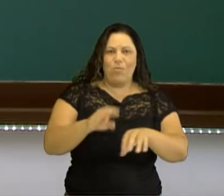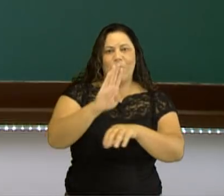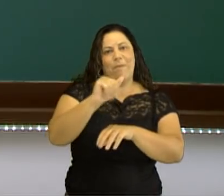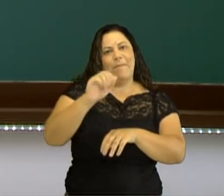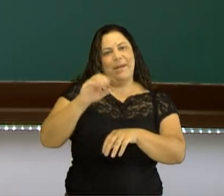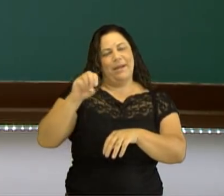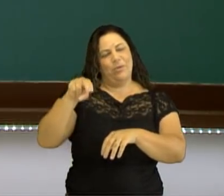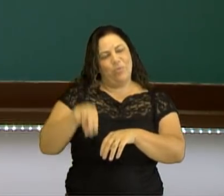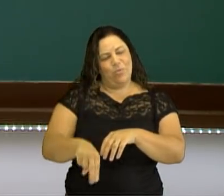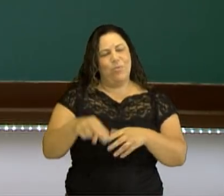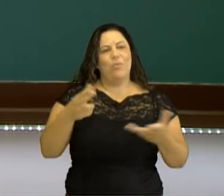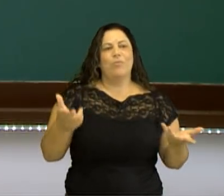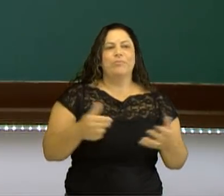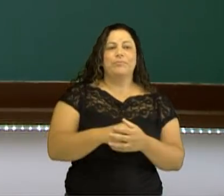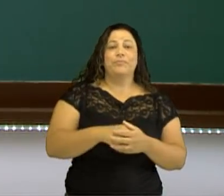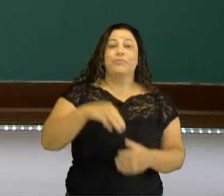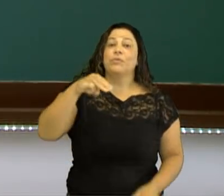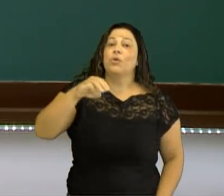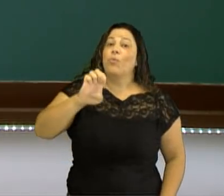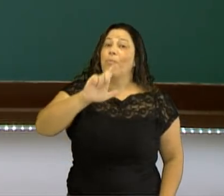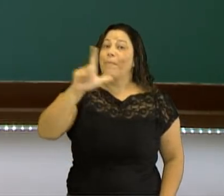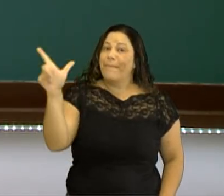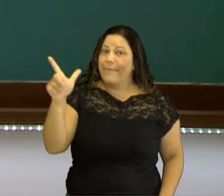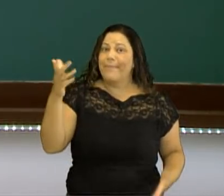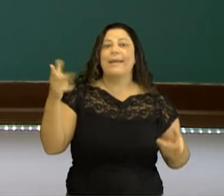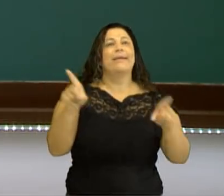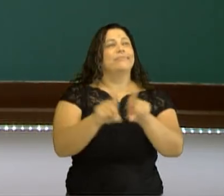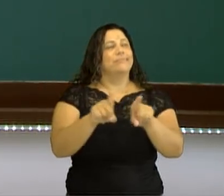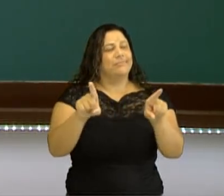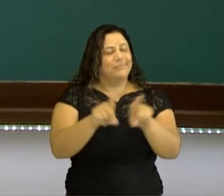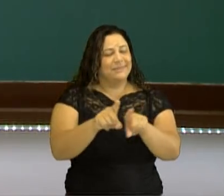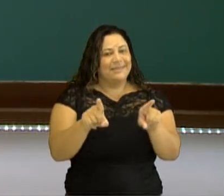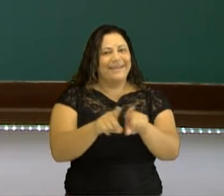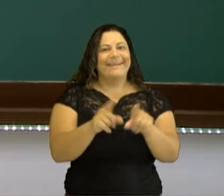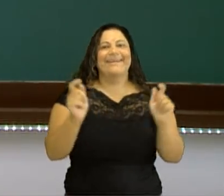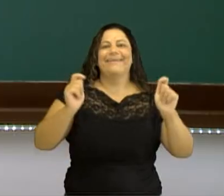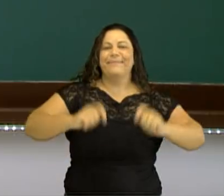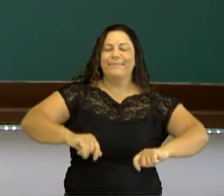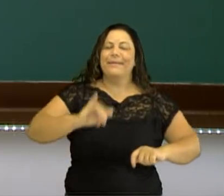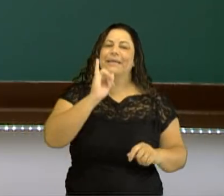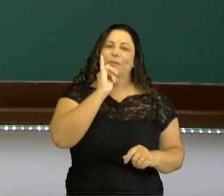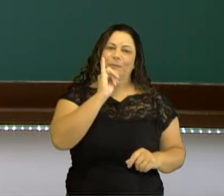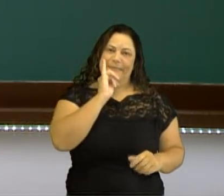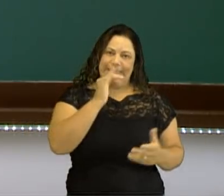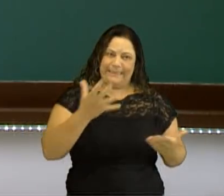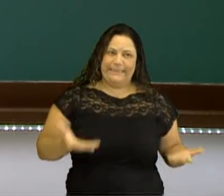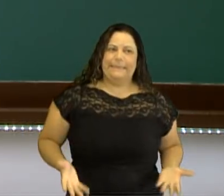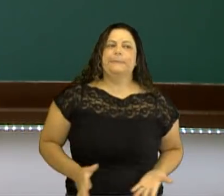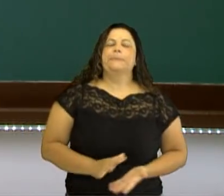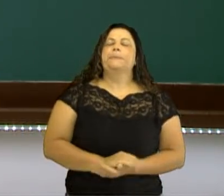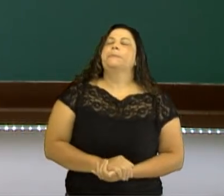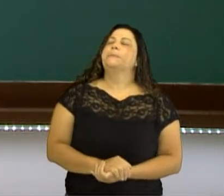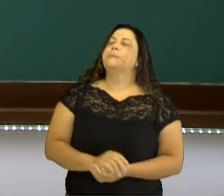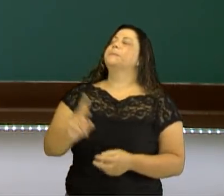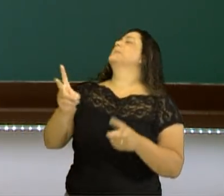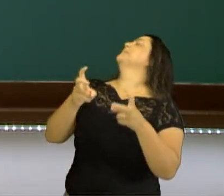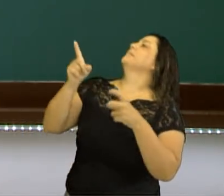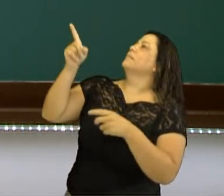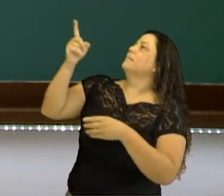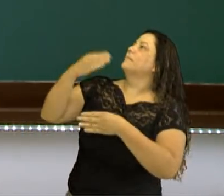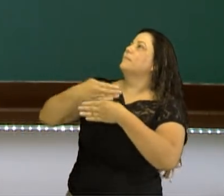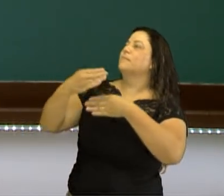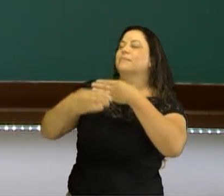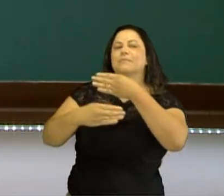os lipídios. O mel produzido pelas abelhas também é um exemplo de lipídio. Quanto aos de